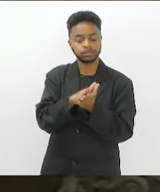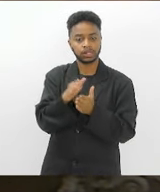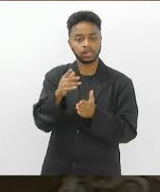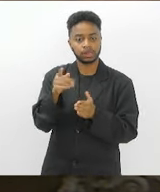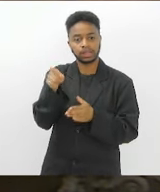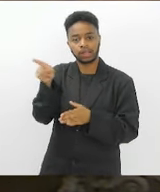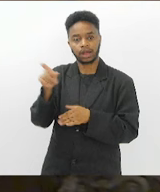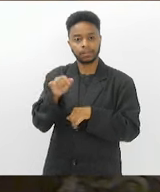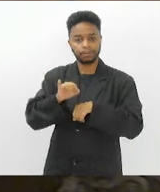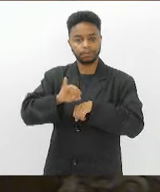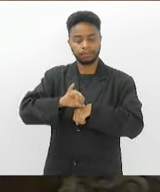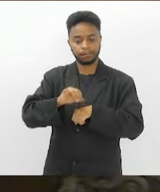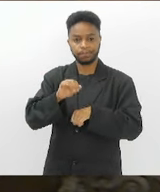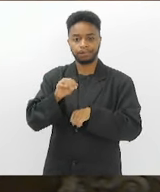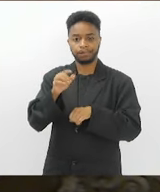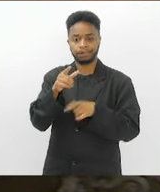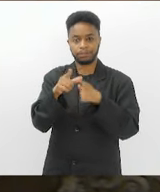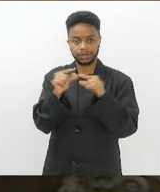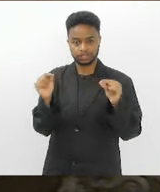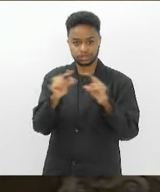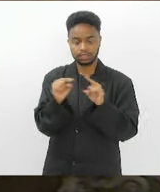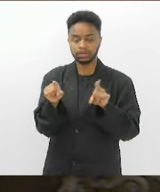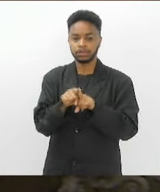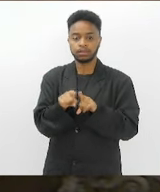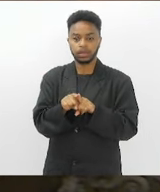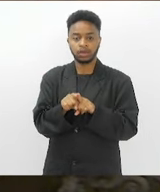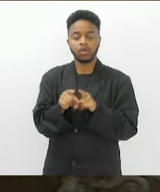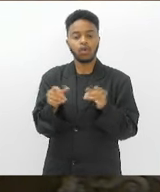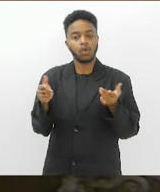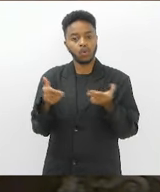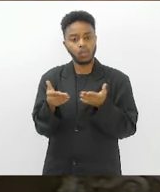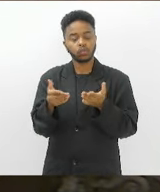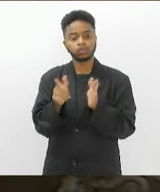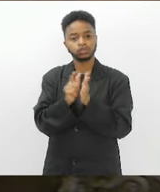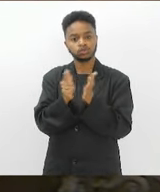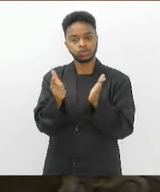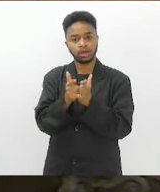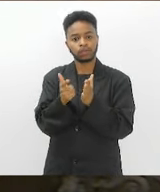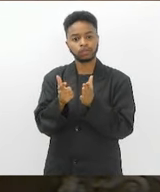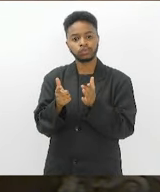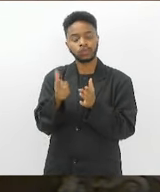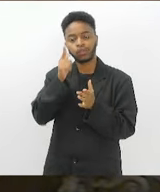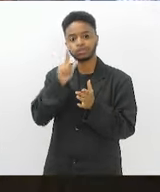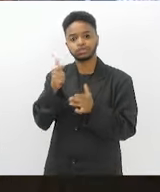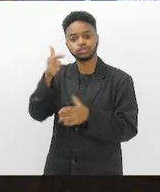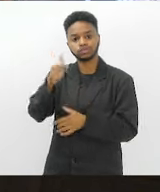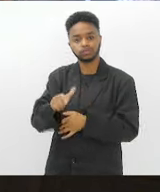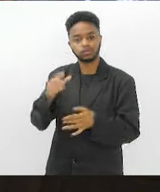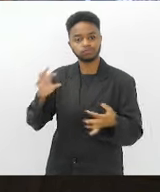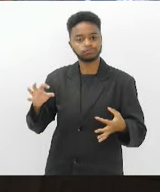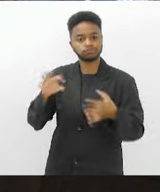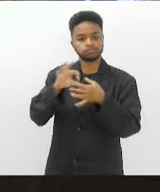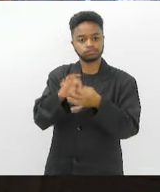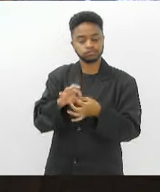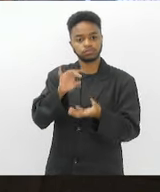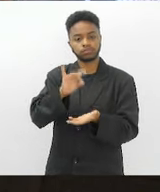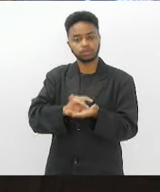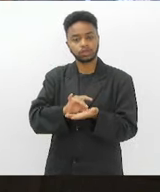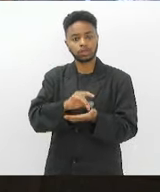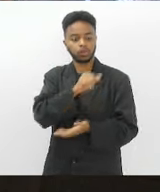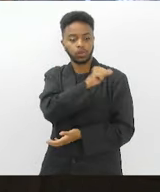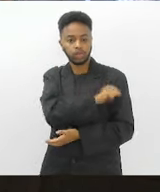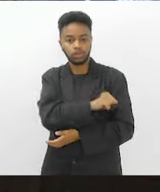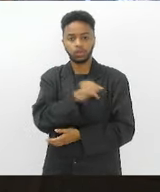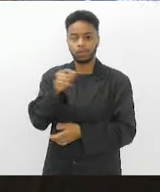Hoje, em Brasília, o Correio da Manhã resgata esse elo diário de realidade do Rio com Brasília.